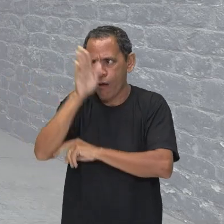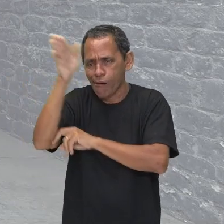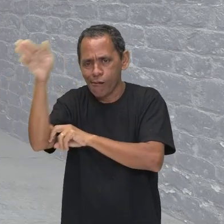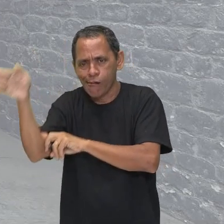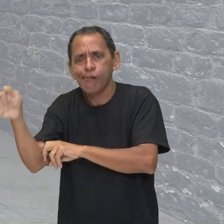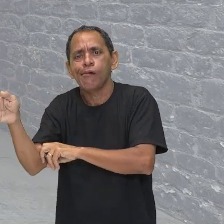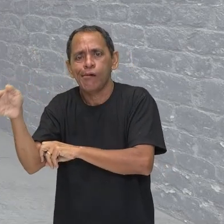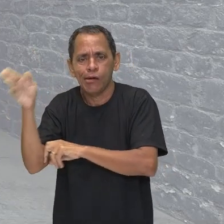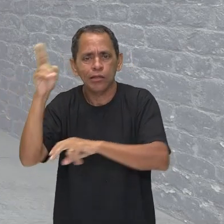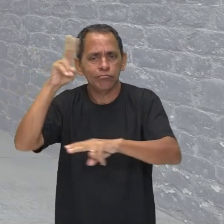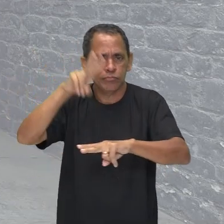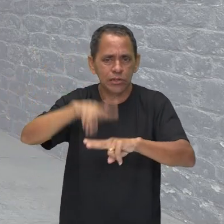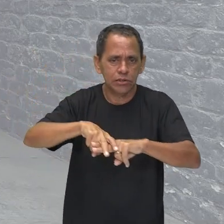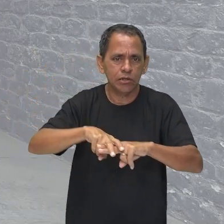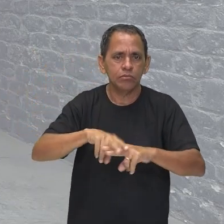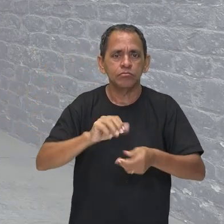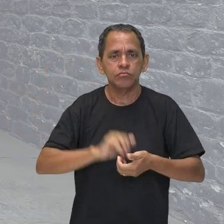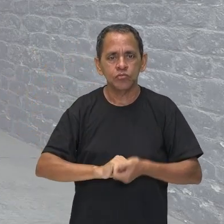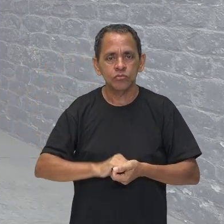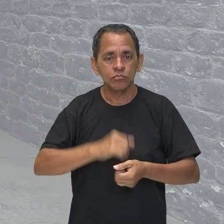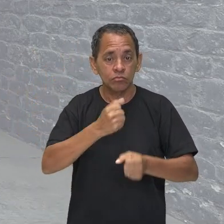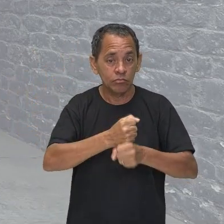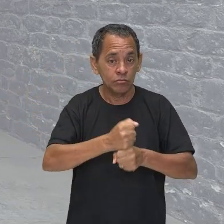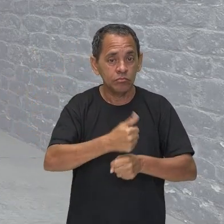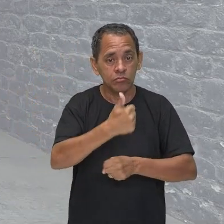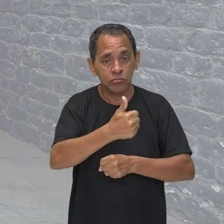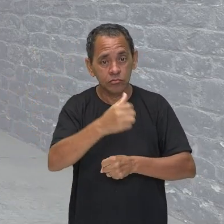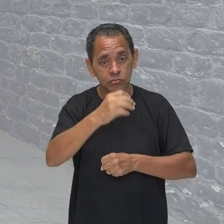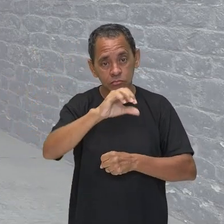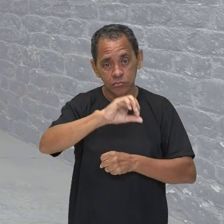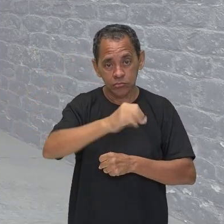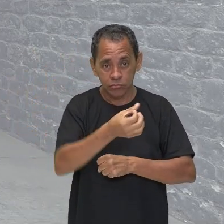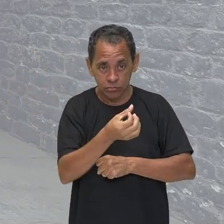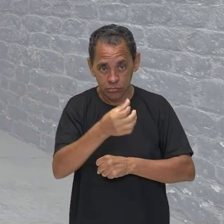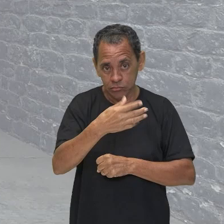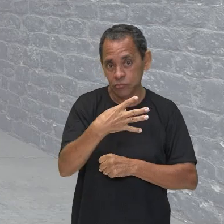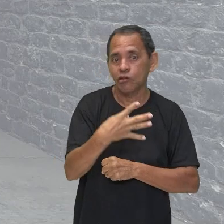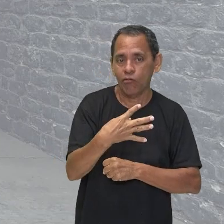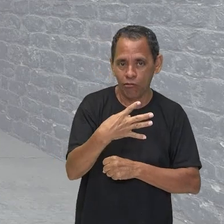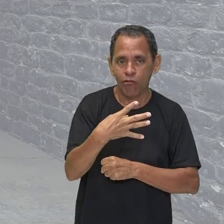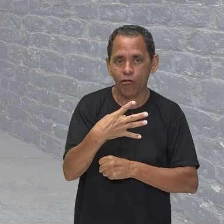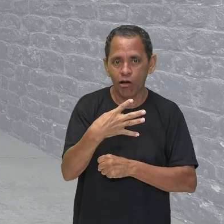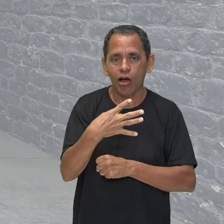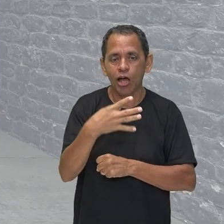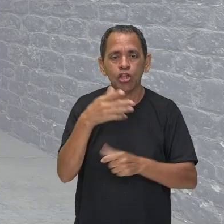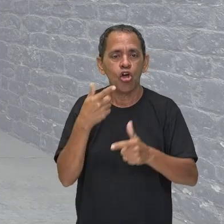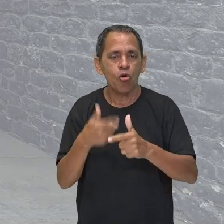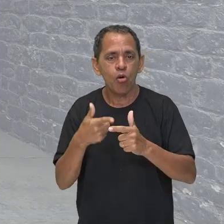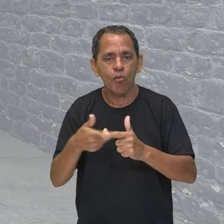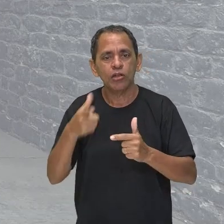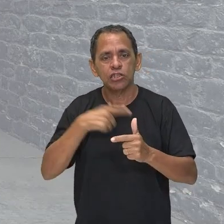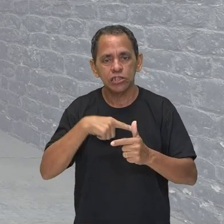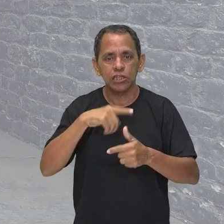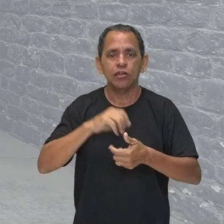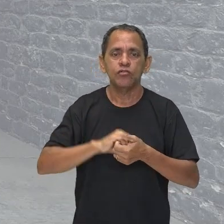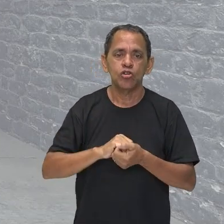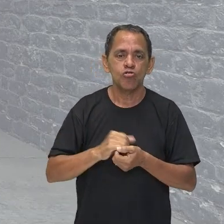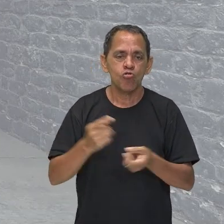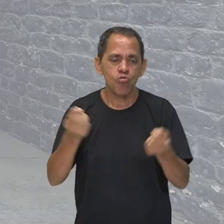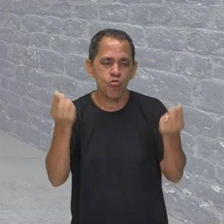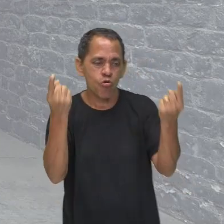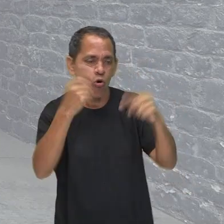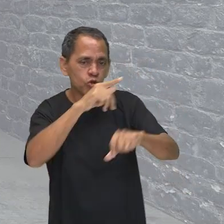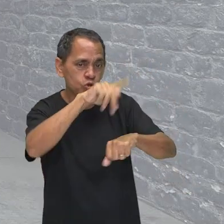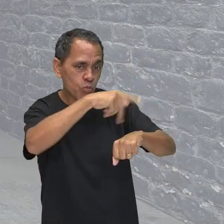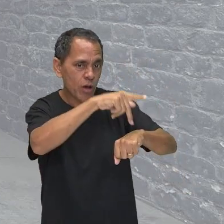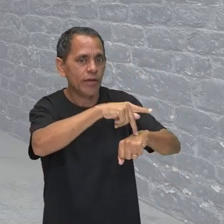1964, ele foi levado a julgamento novamente sob acusações de sabotagem, traição e conspiração. Já